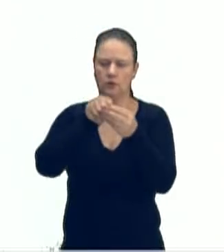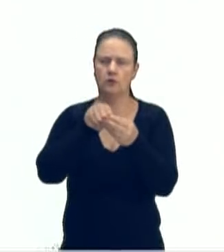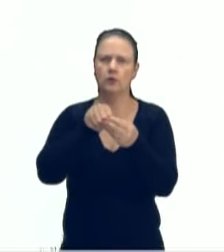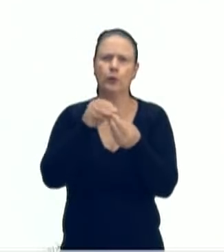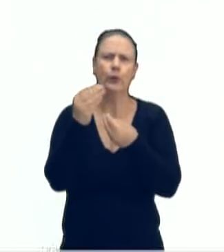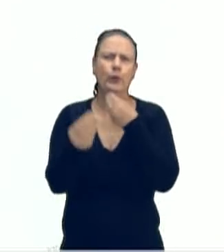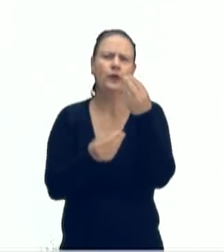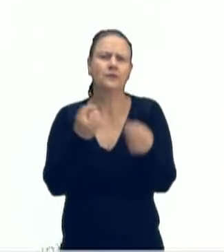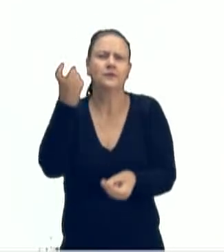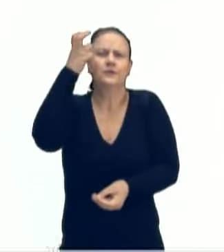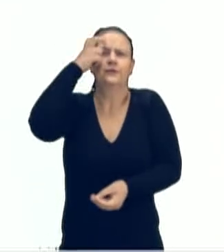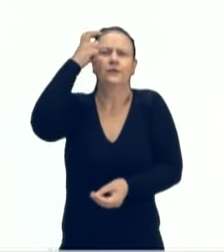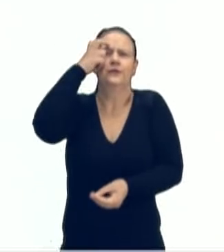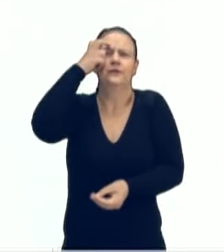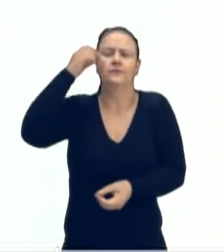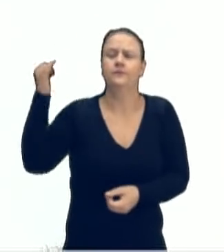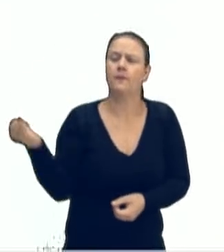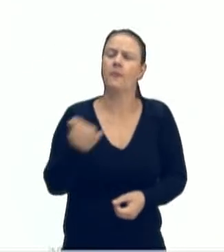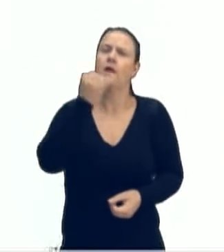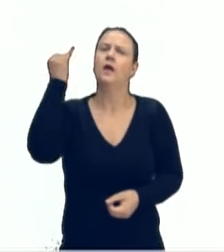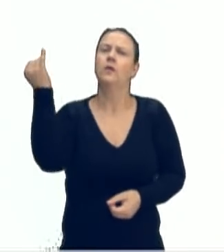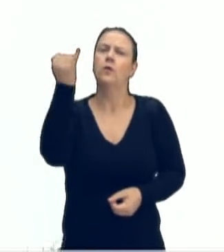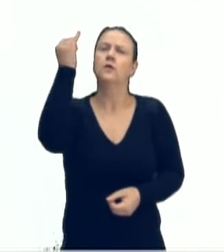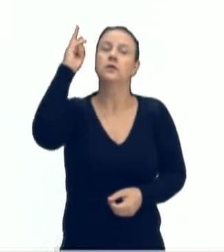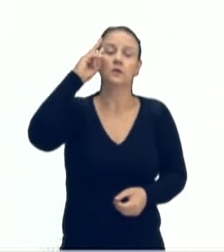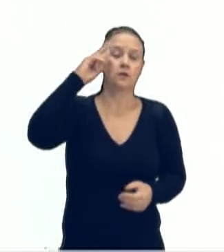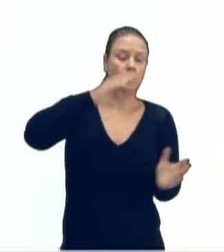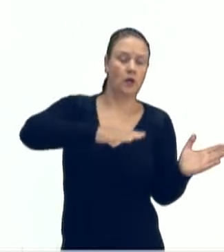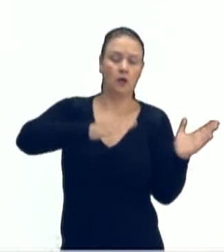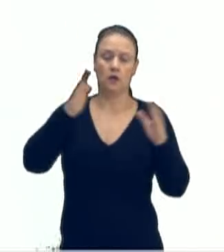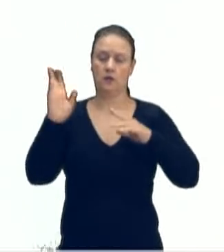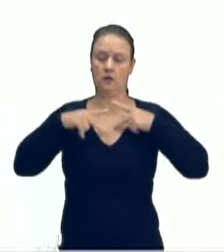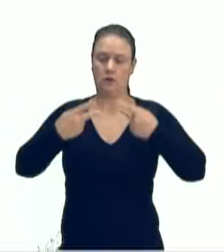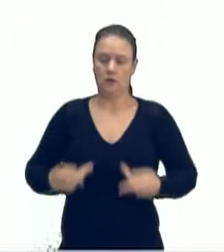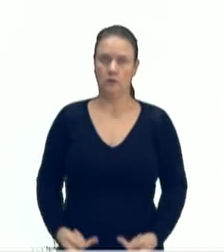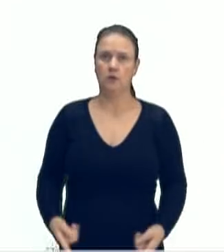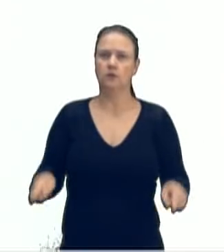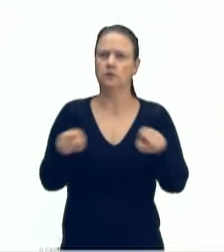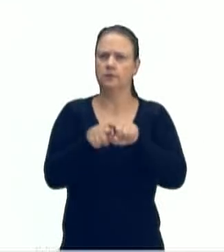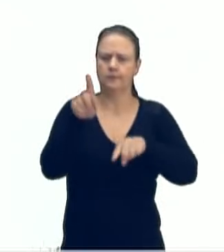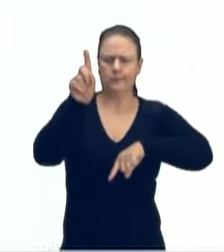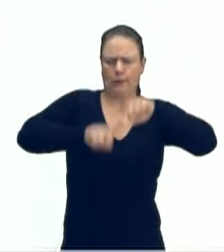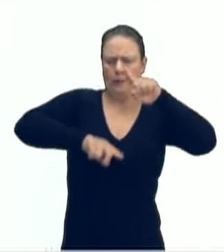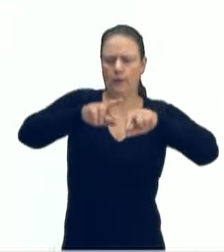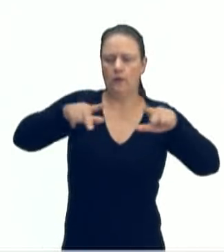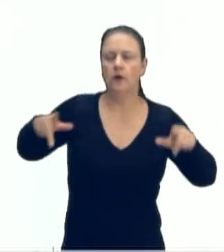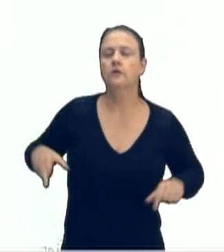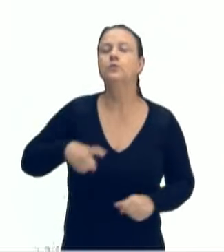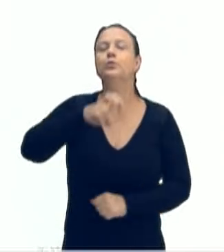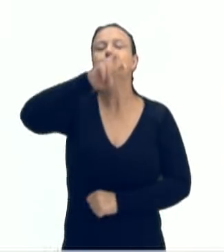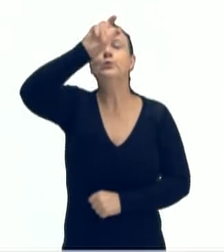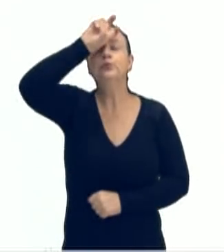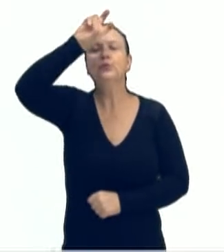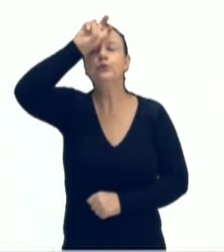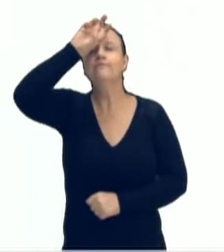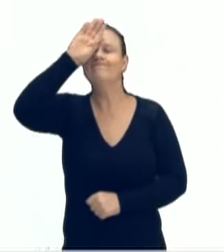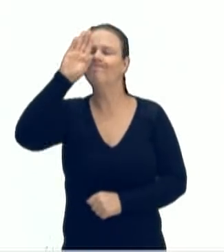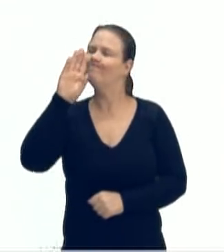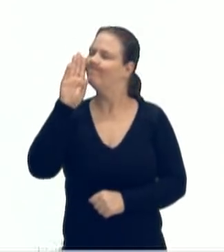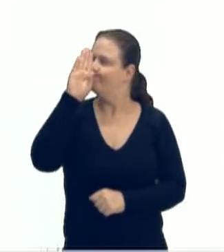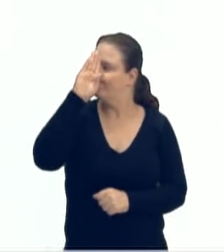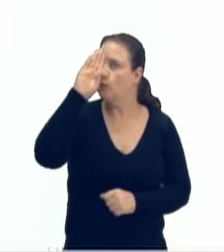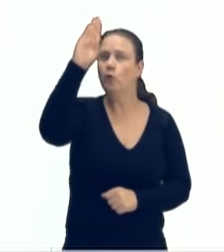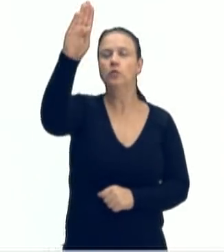cultura e a sua relevância para a história da humanidade. Também viu que vários artefatos do Antigo Egito, fundamentais